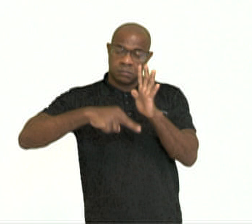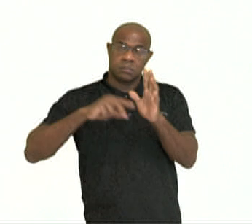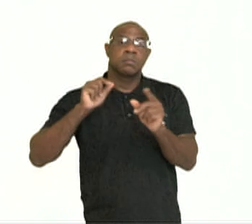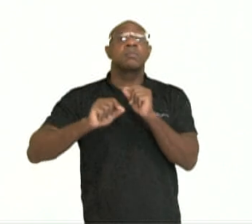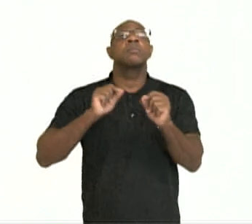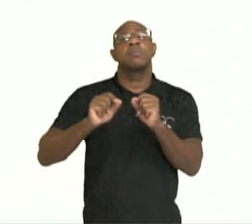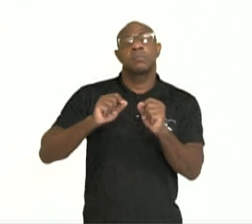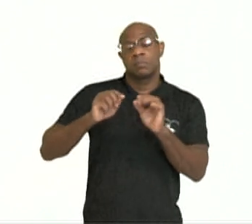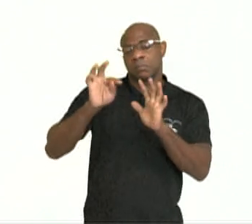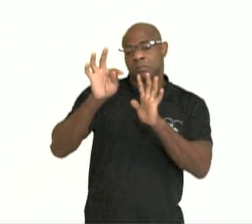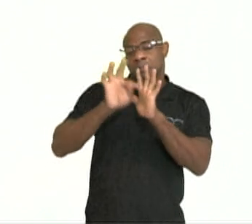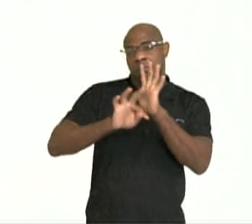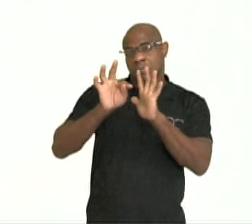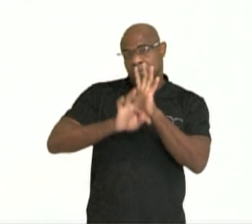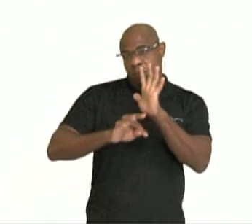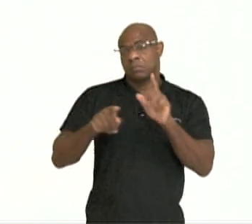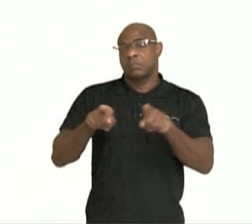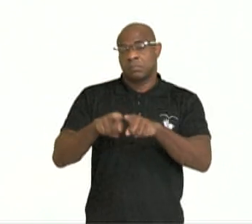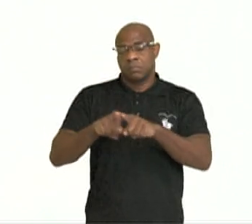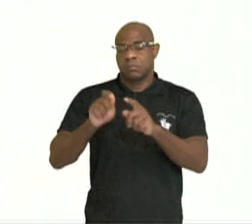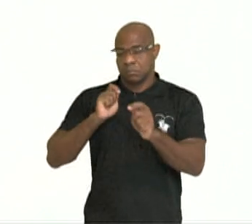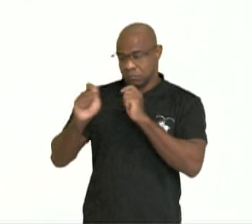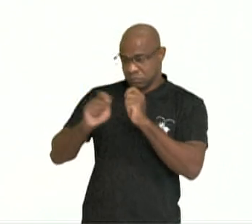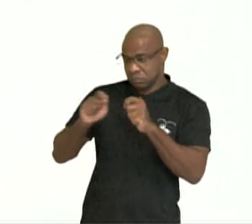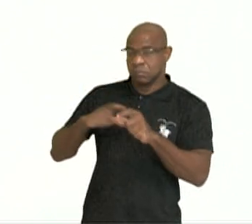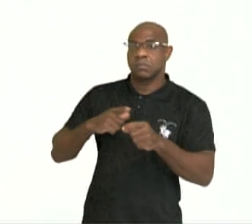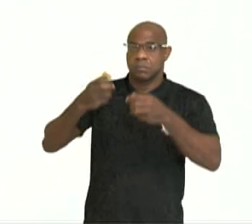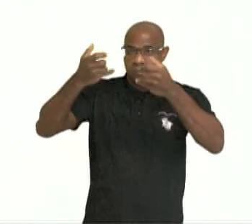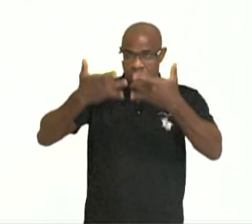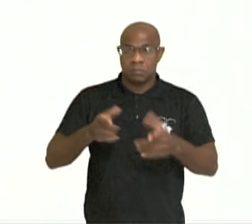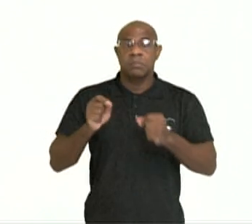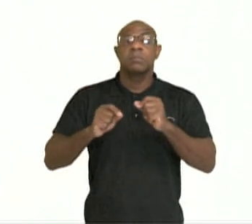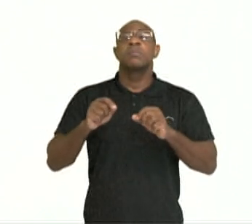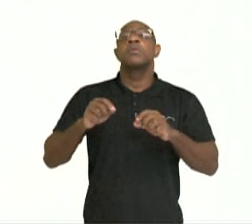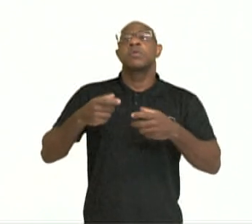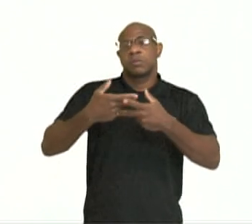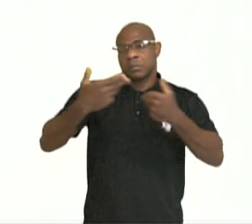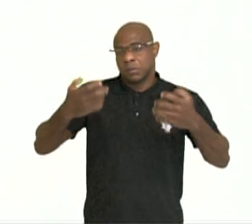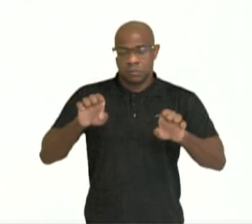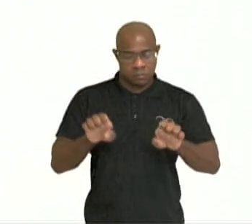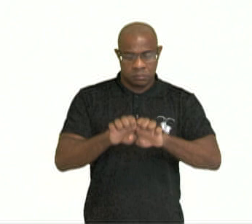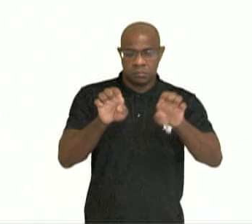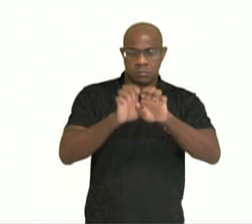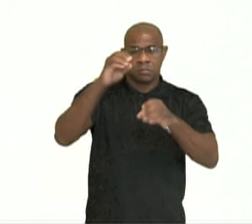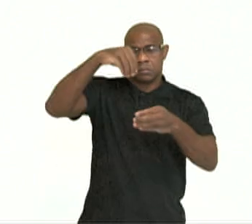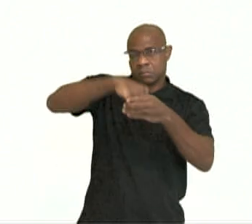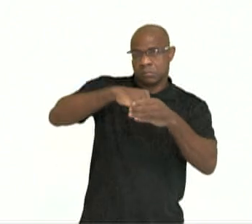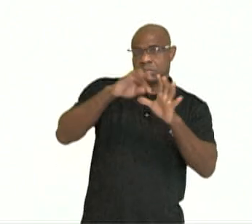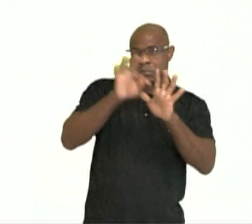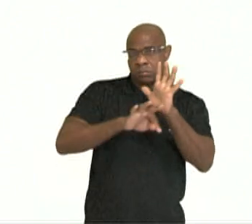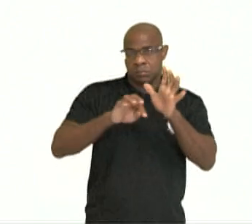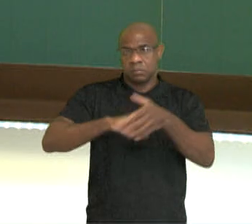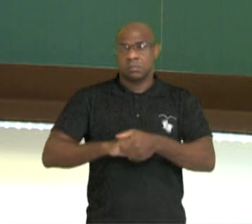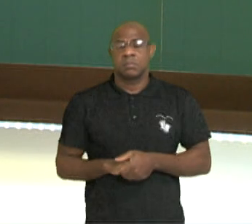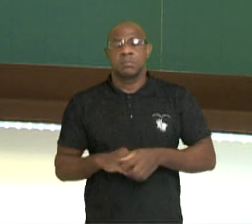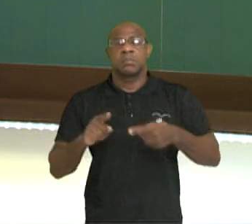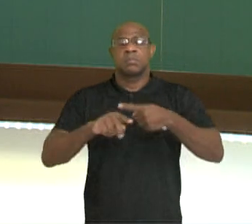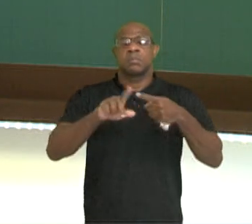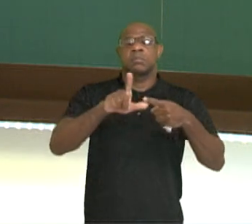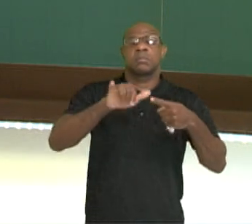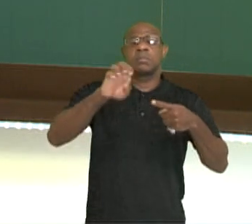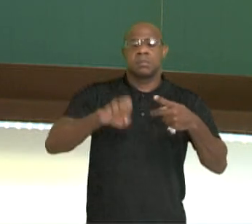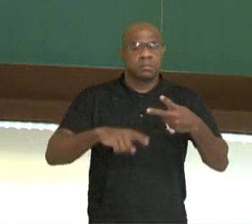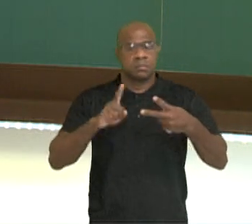reportagem. Estudamos 2 elementos que compõem a estrutura do texto. Quais são esses elementos? Nós estudamos o lead